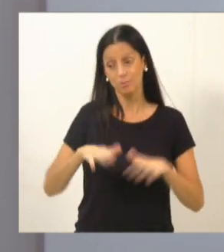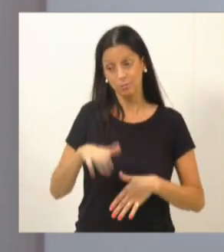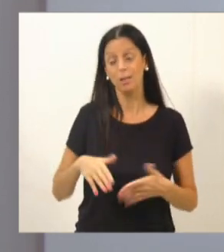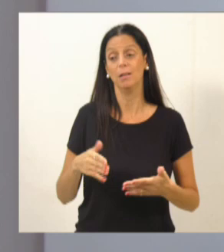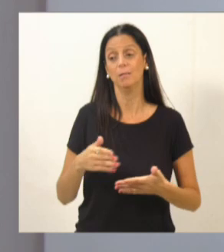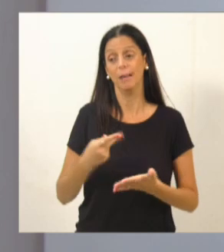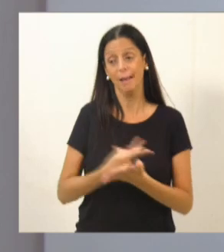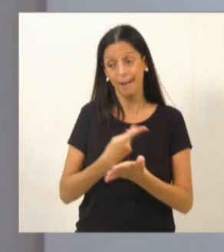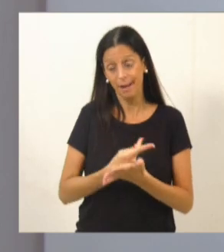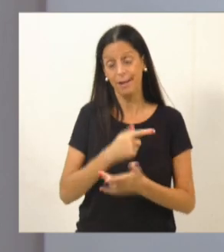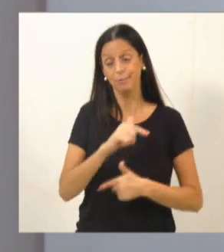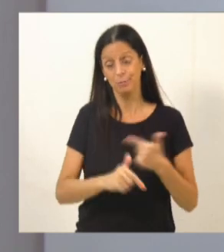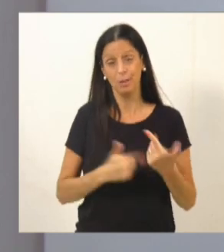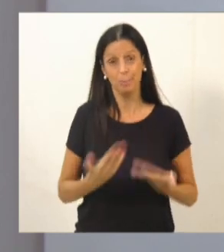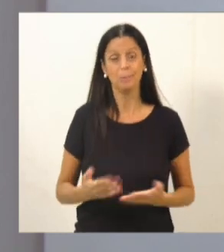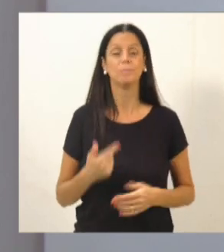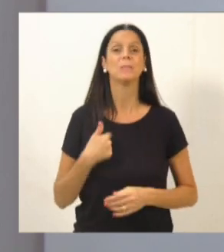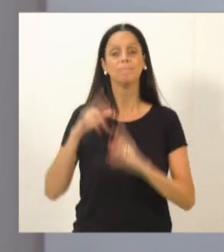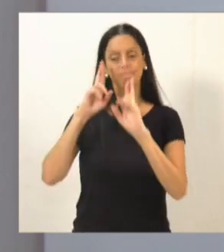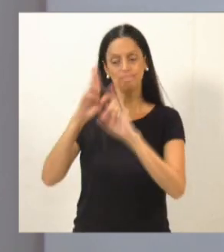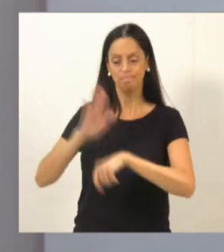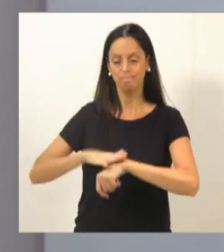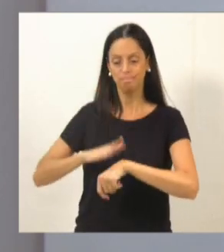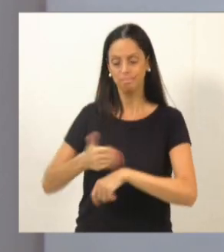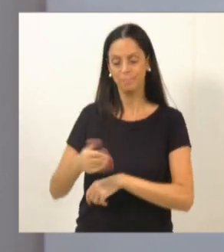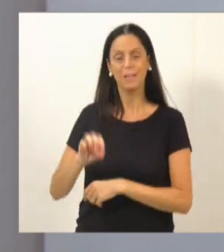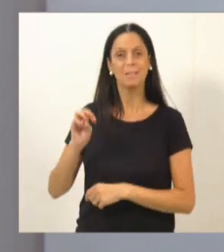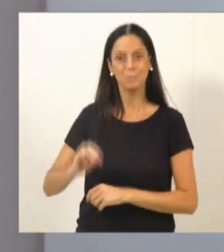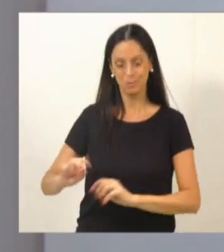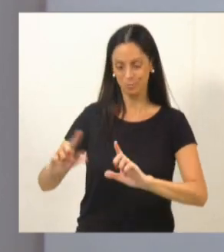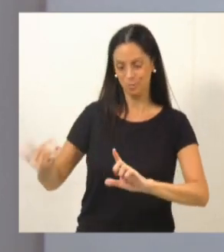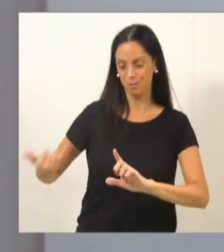atendo aqui aos meus 10 minutos. Muito obrigado por essa